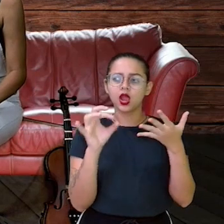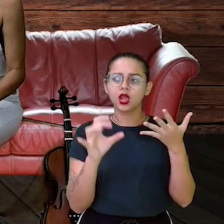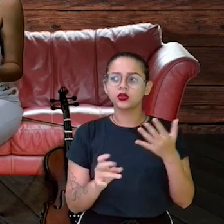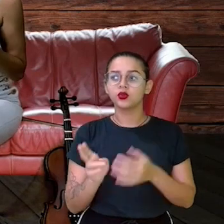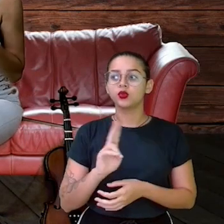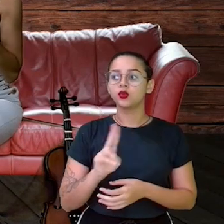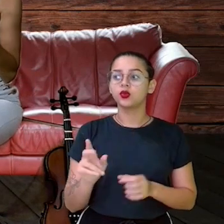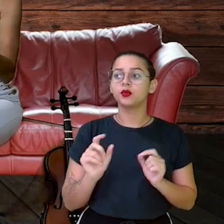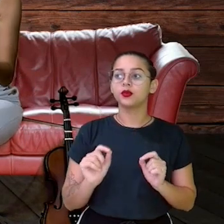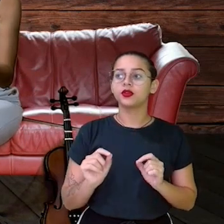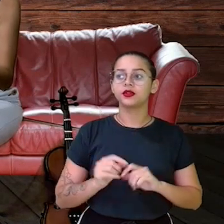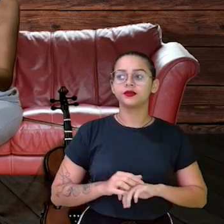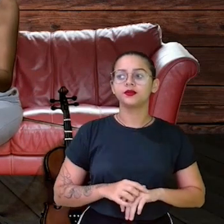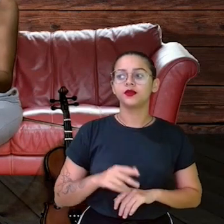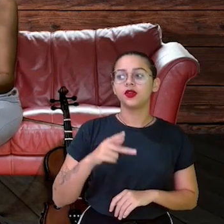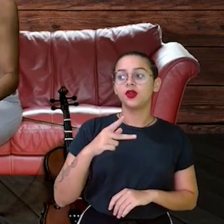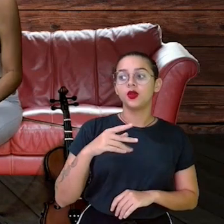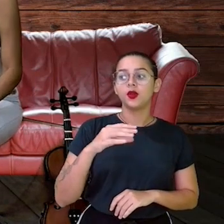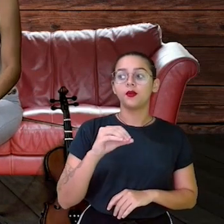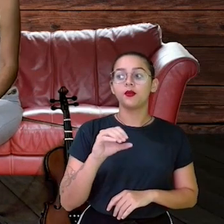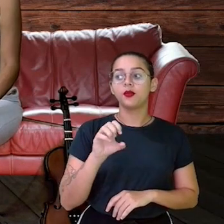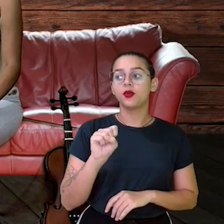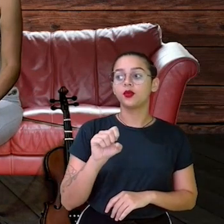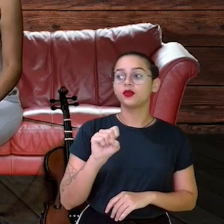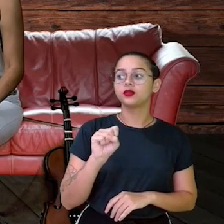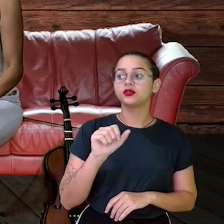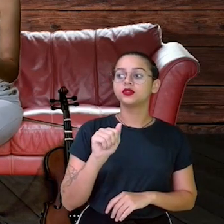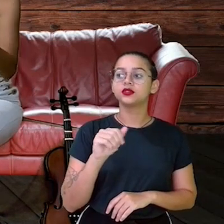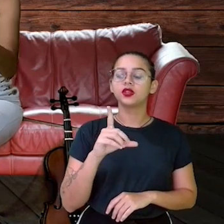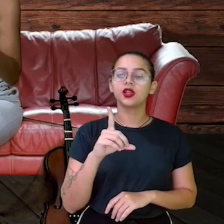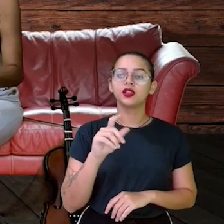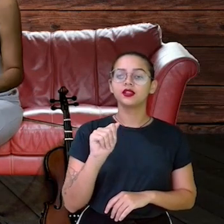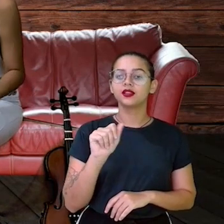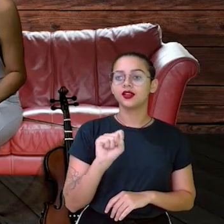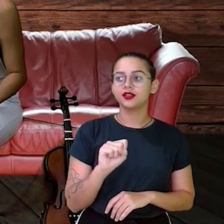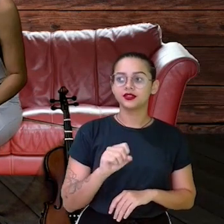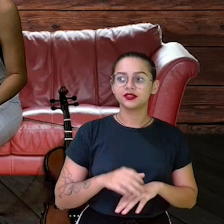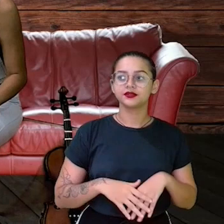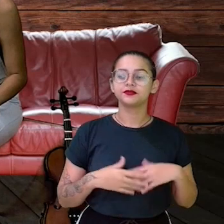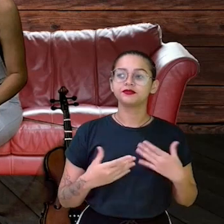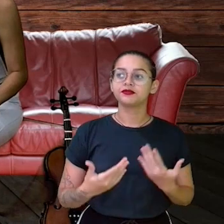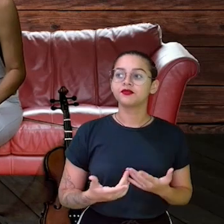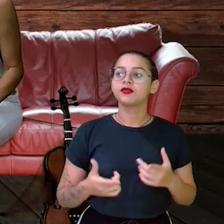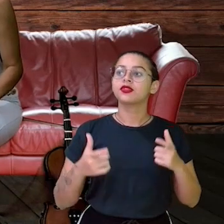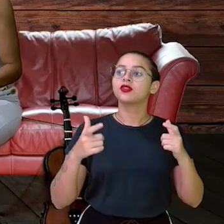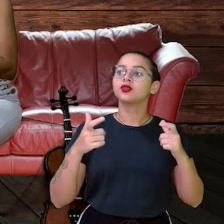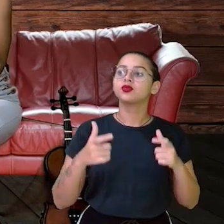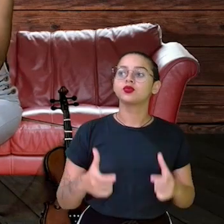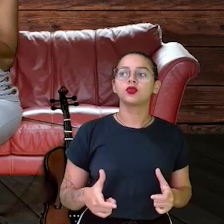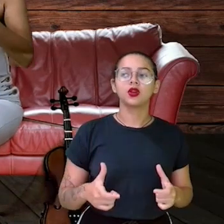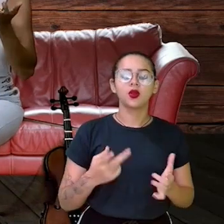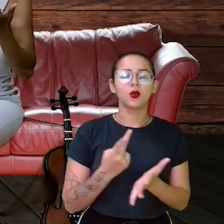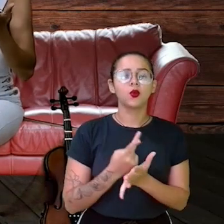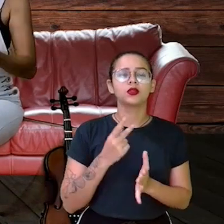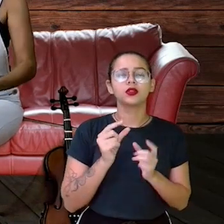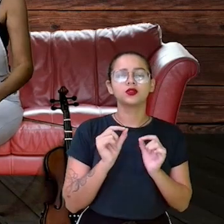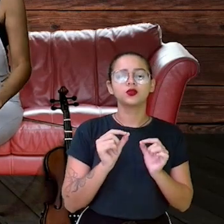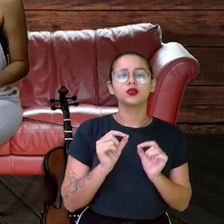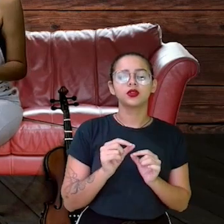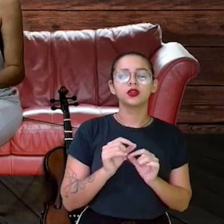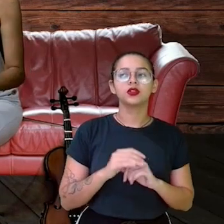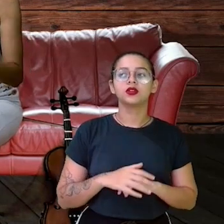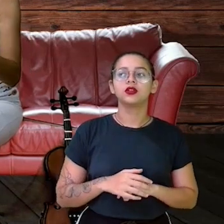de Posadas. Isso mesmo. Nessas poçadas, que acontecem